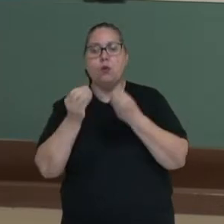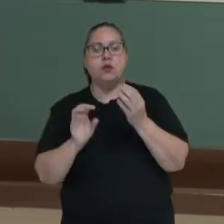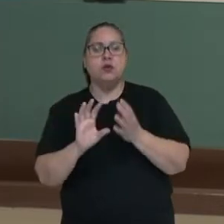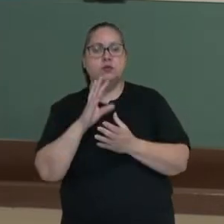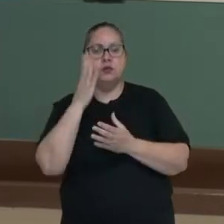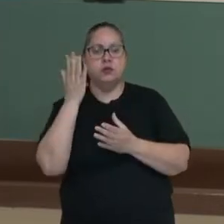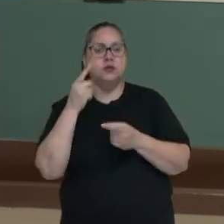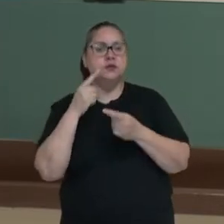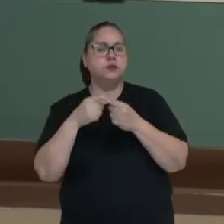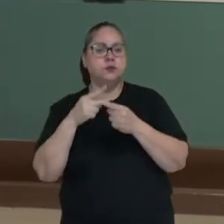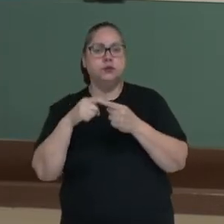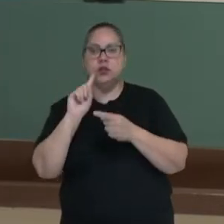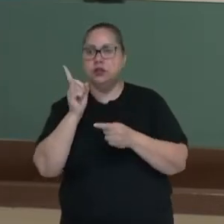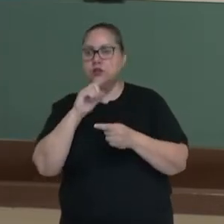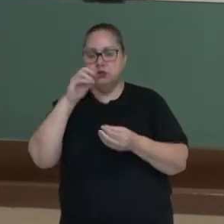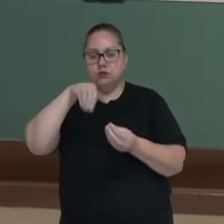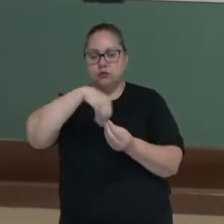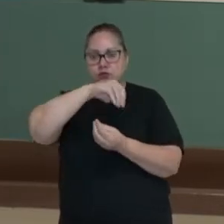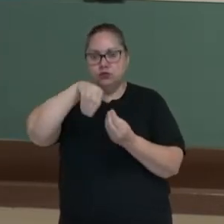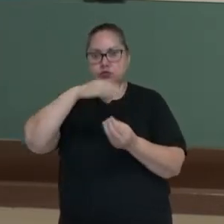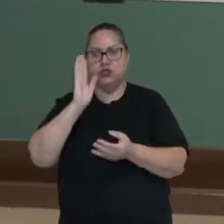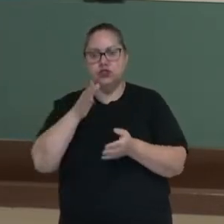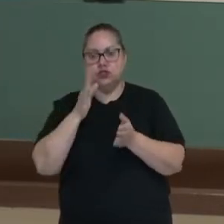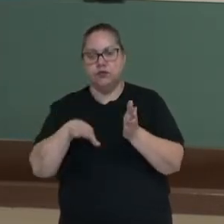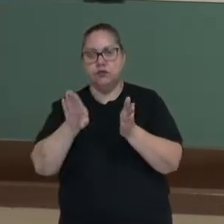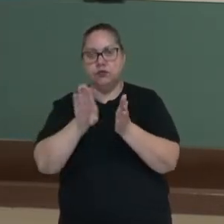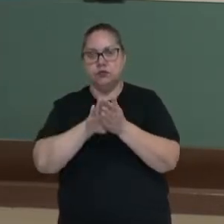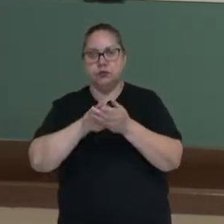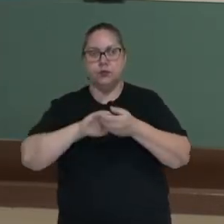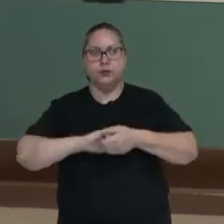ocorre e por que eles não se misturam e eu já retorno.